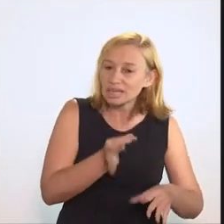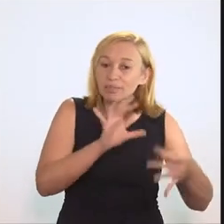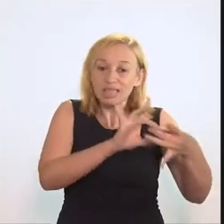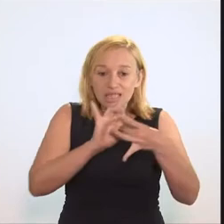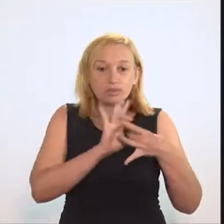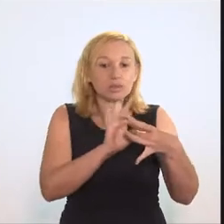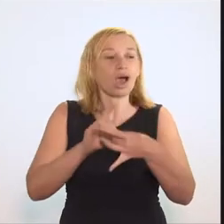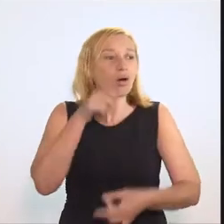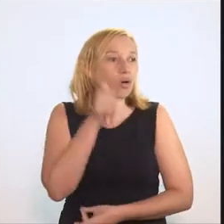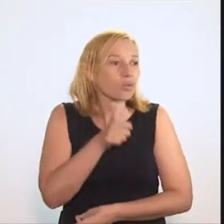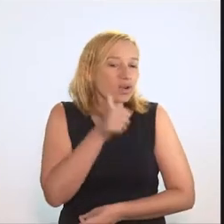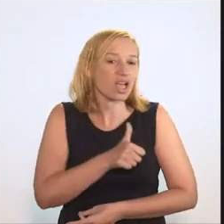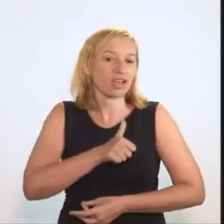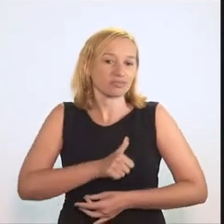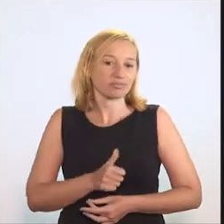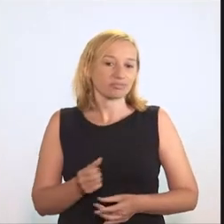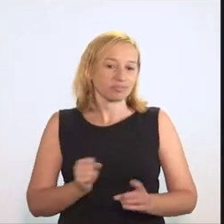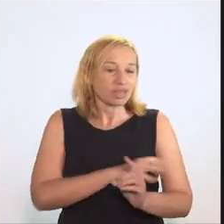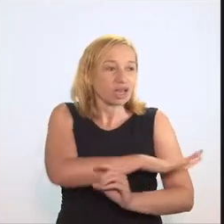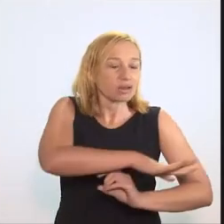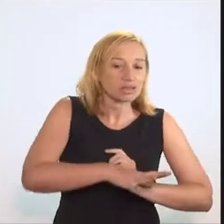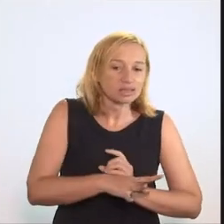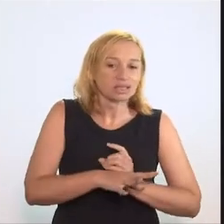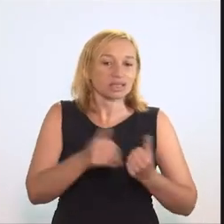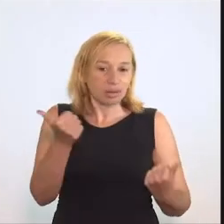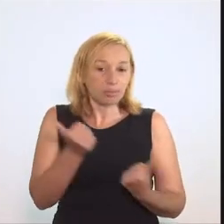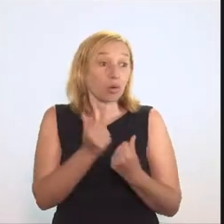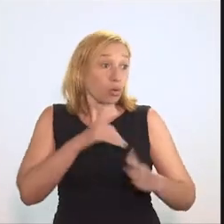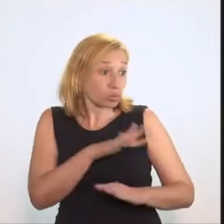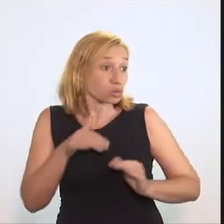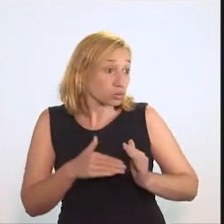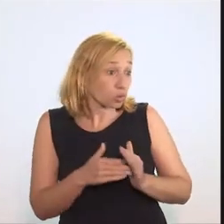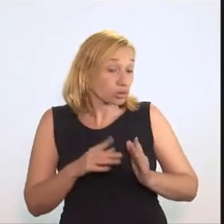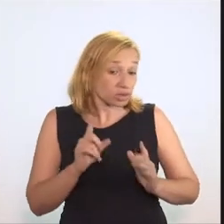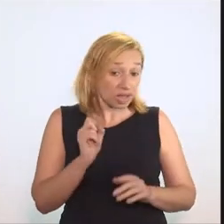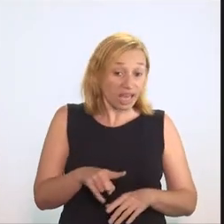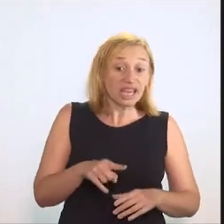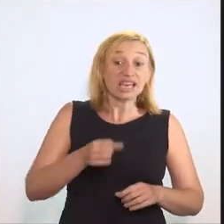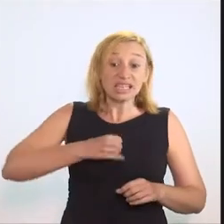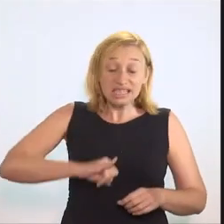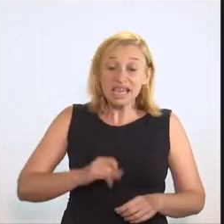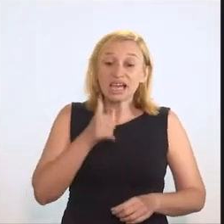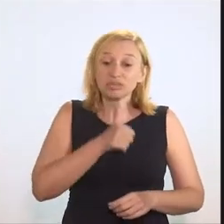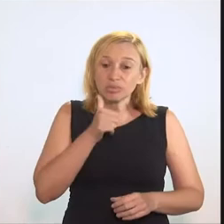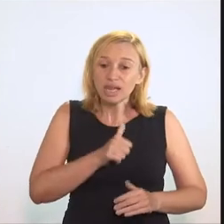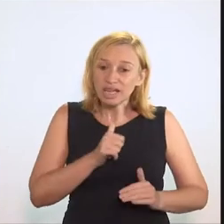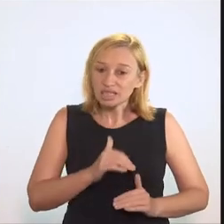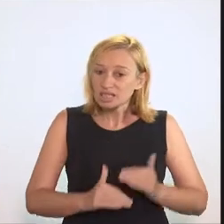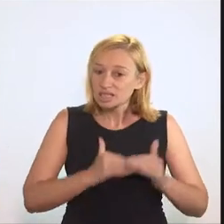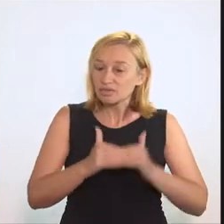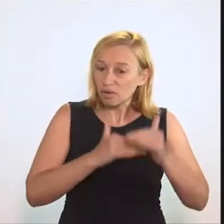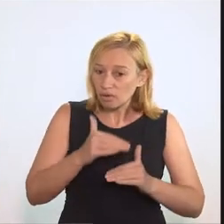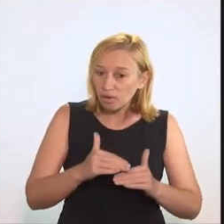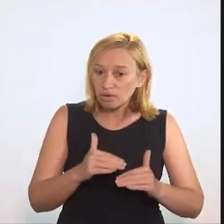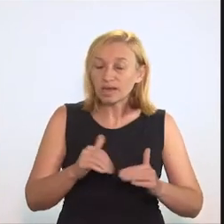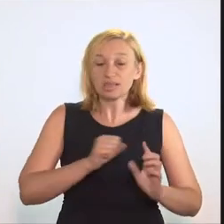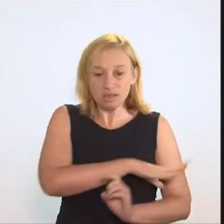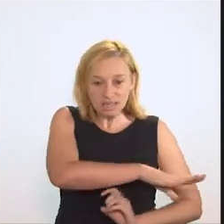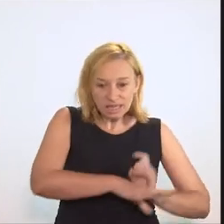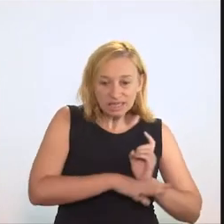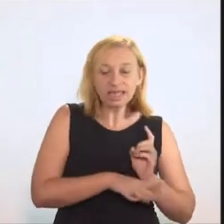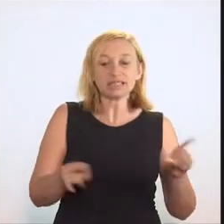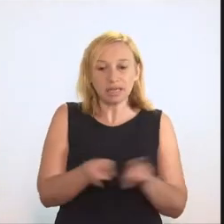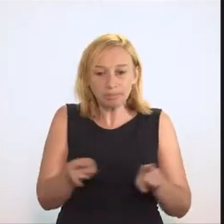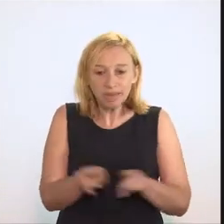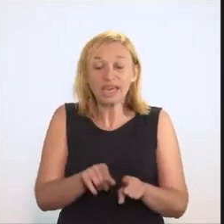tivesse, de fato, essa união entre mulheres e, claro, com o apoio da sociedade como um todo, né? Porque, assim, se as mulheres crescem, a sociedade inteira cresce. Se as mulheres